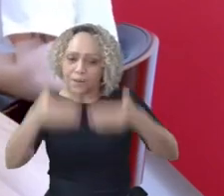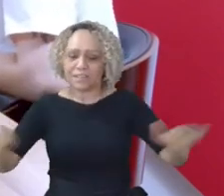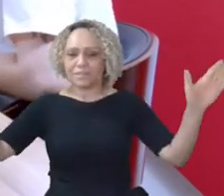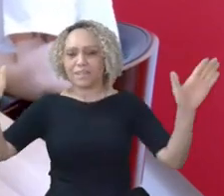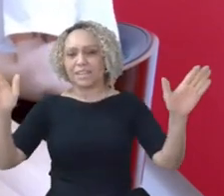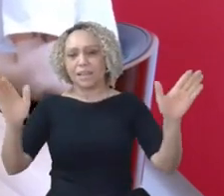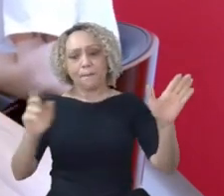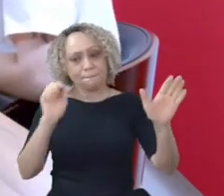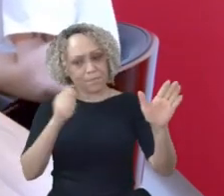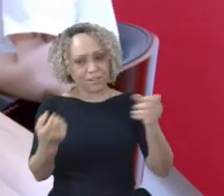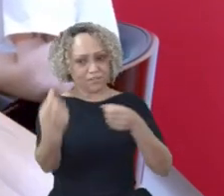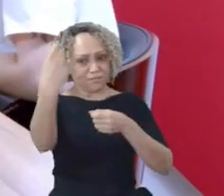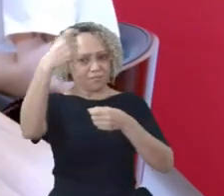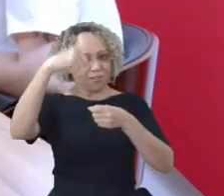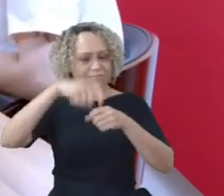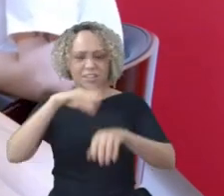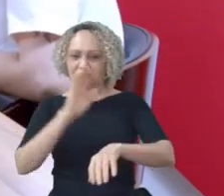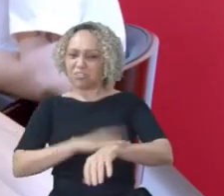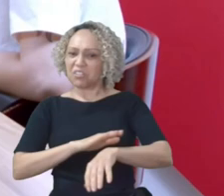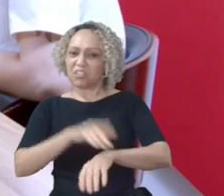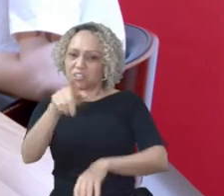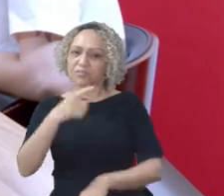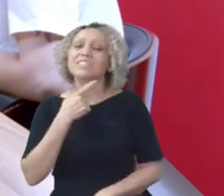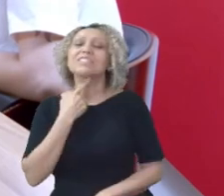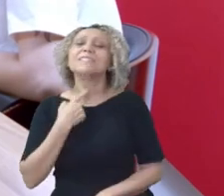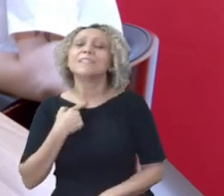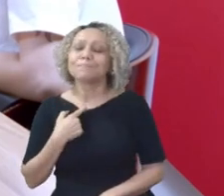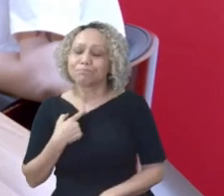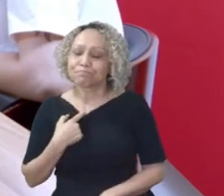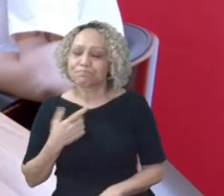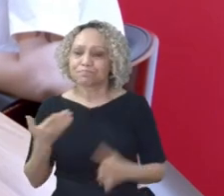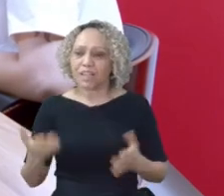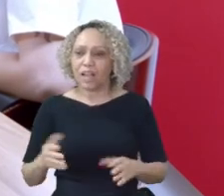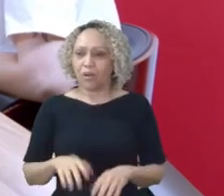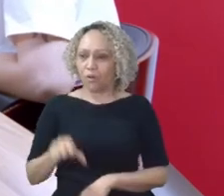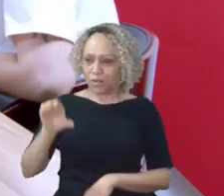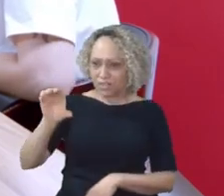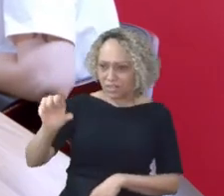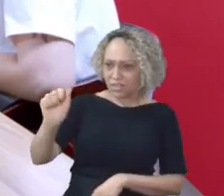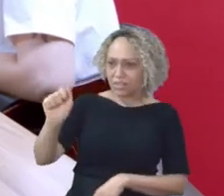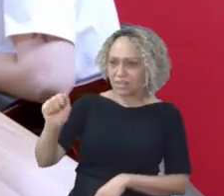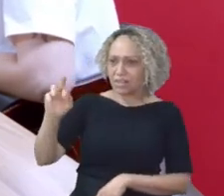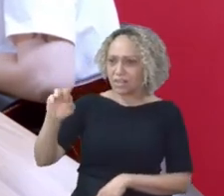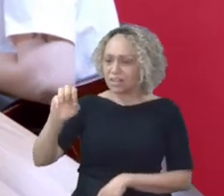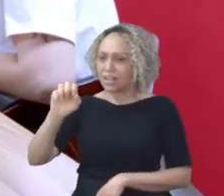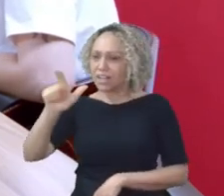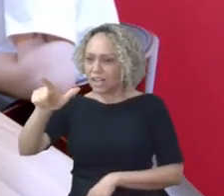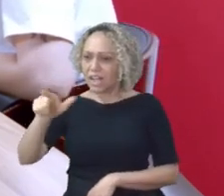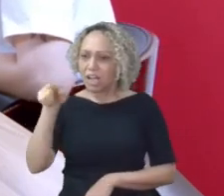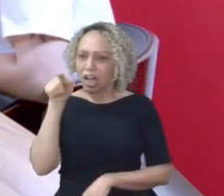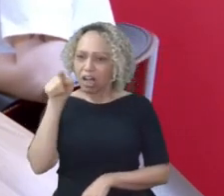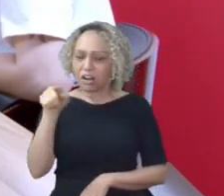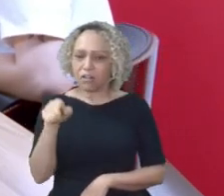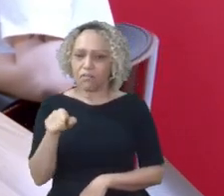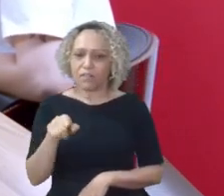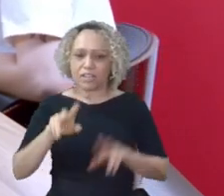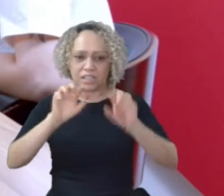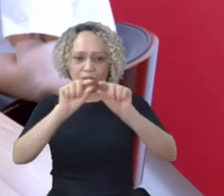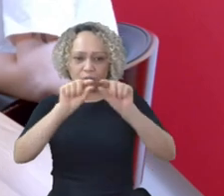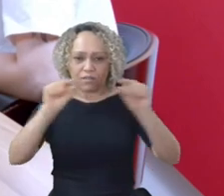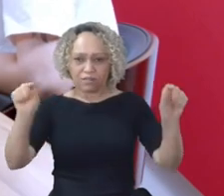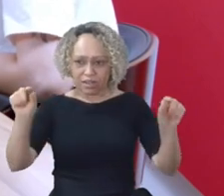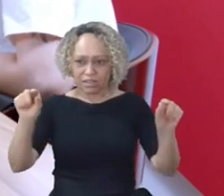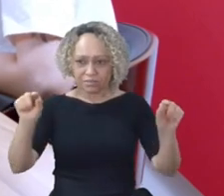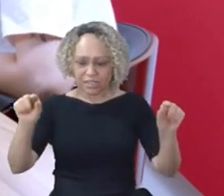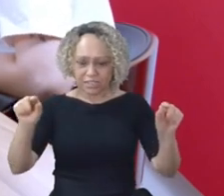E a gente sempre encerra o programa com uma frase, e hoje a Carol vai trazer essa frase pra gente, né, Carol? Pra gente encerrar com